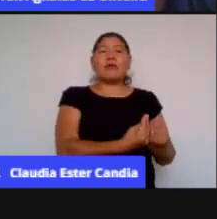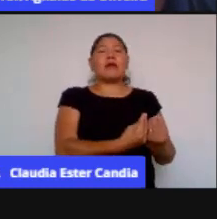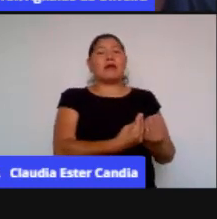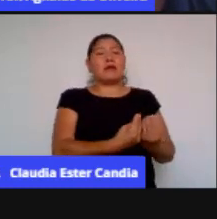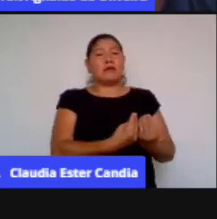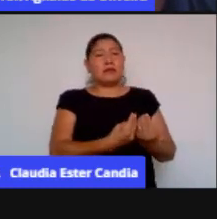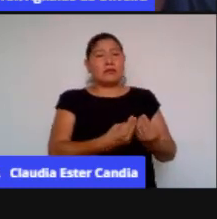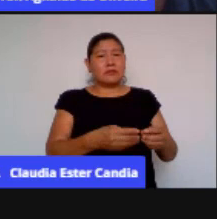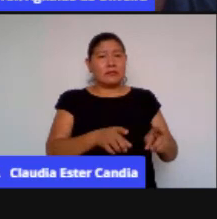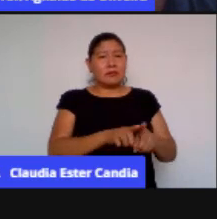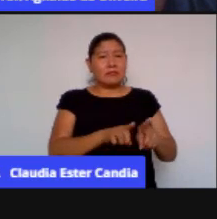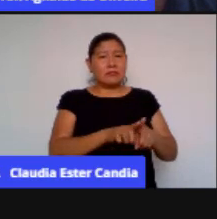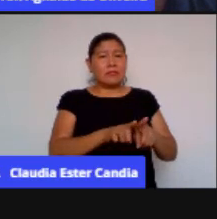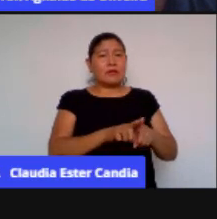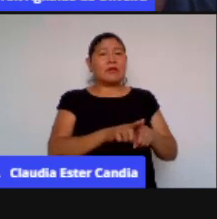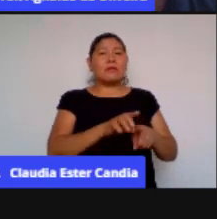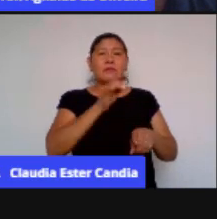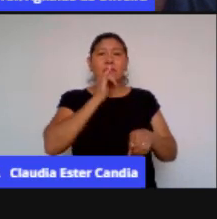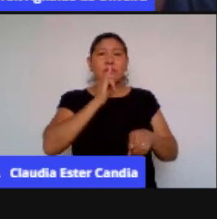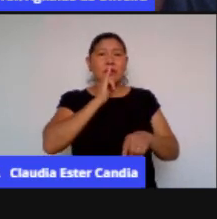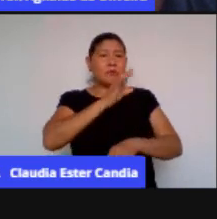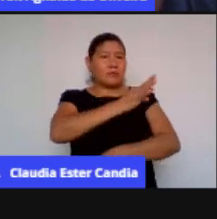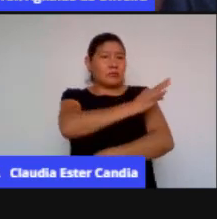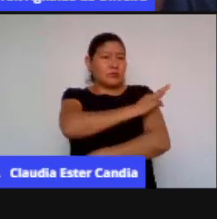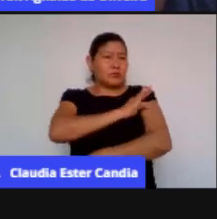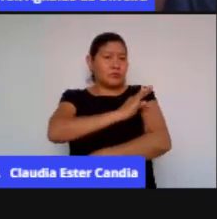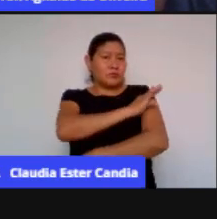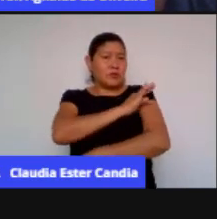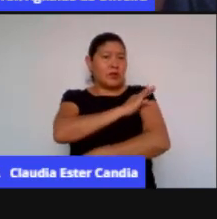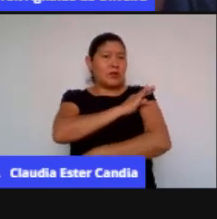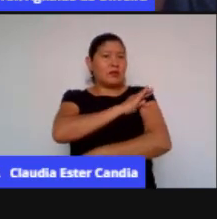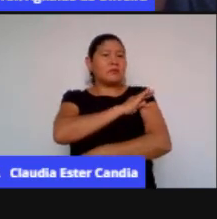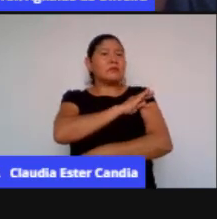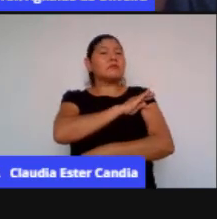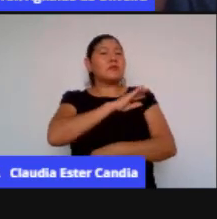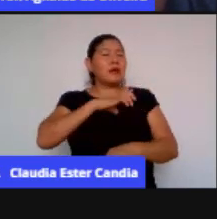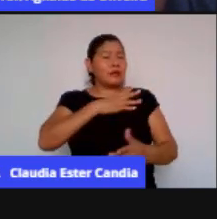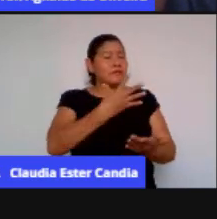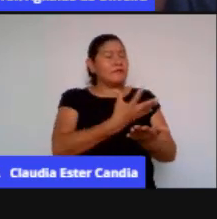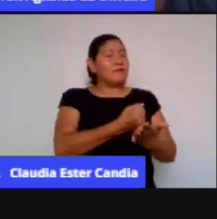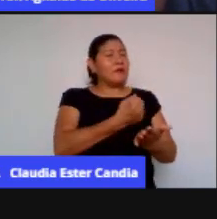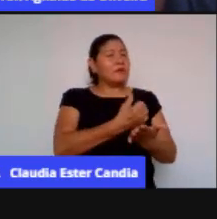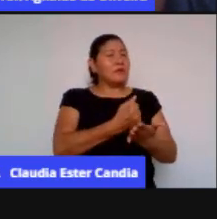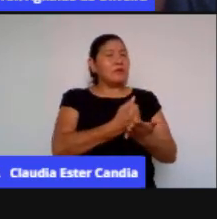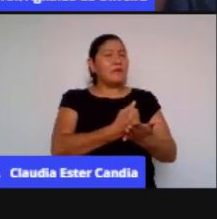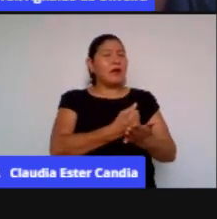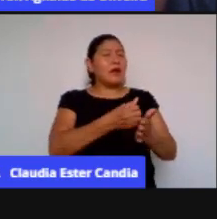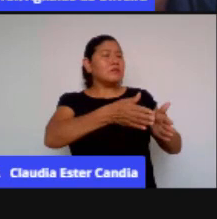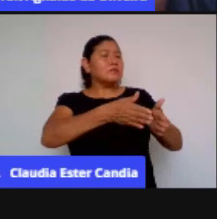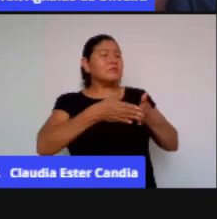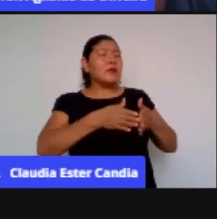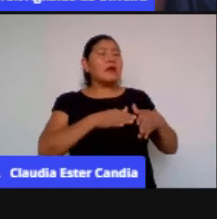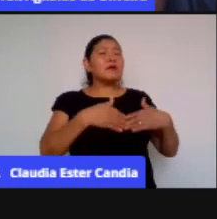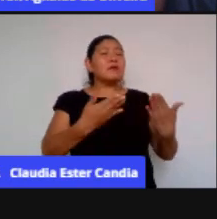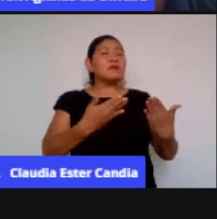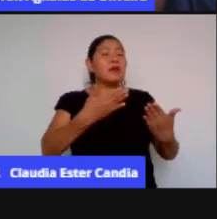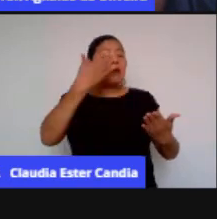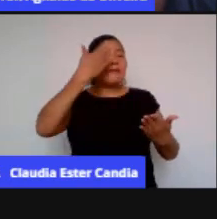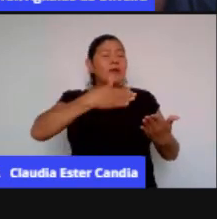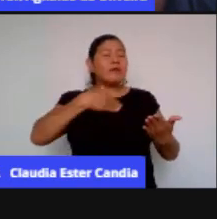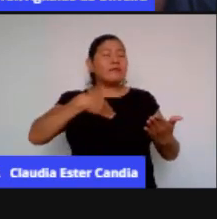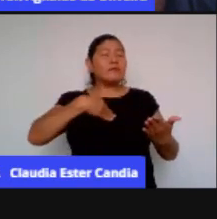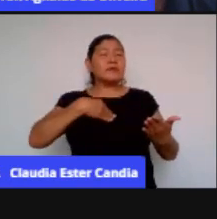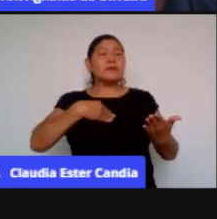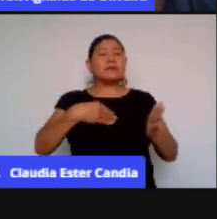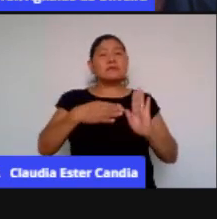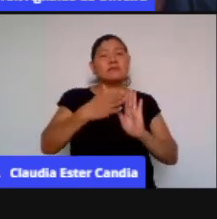aprendizagem, para a equipe técnica, porque sempre que for solicitada a equipe técnica como que está o andamento de uma determinada turma, ele já vai